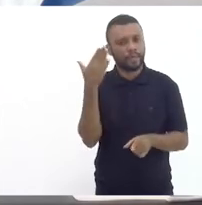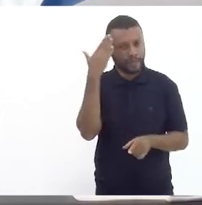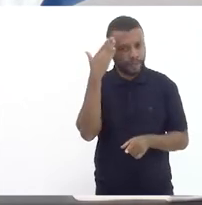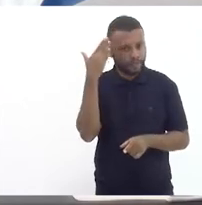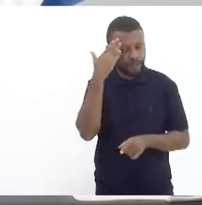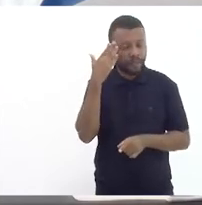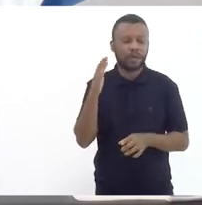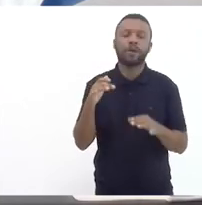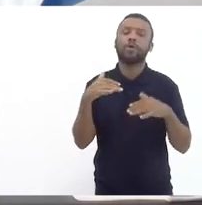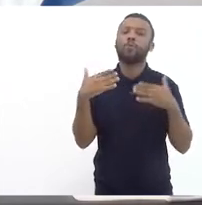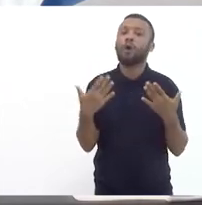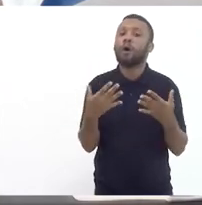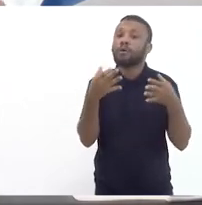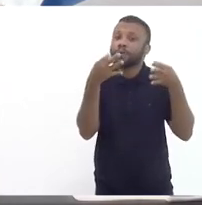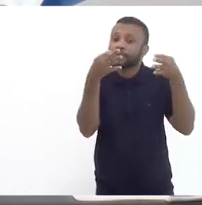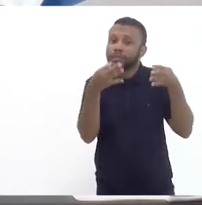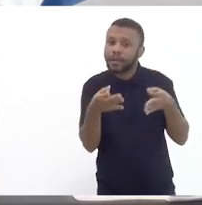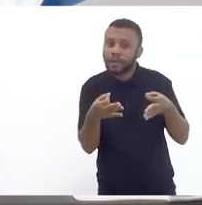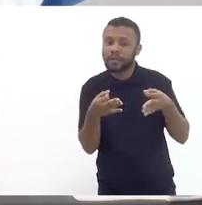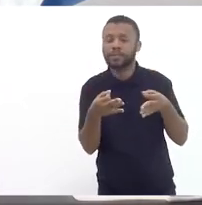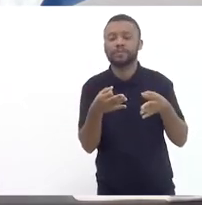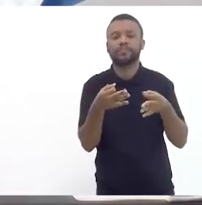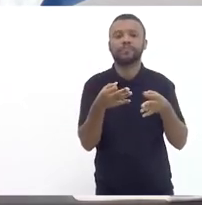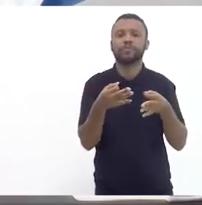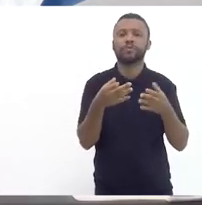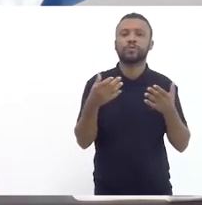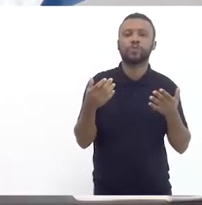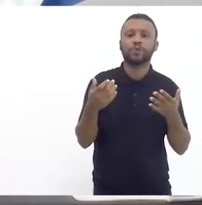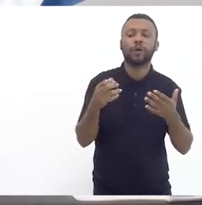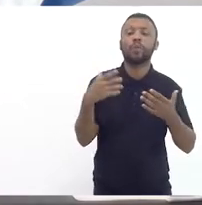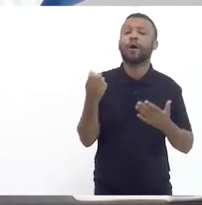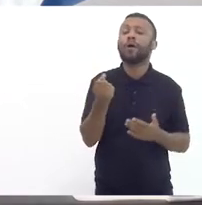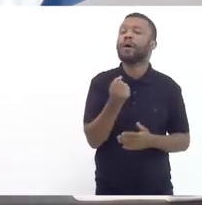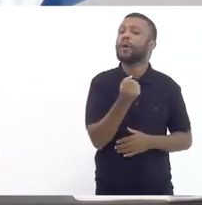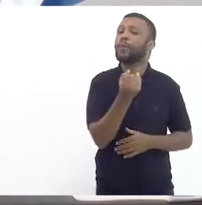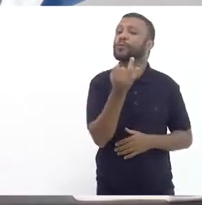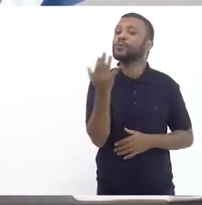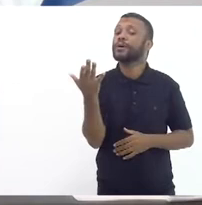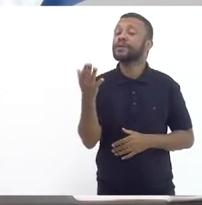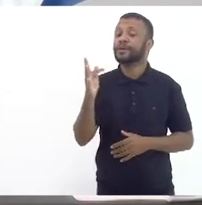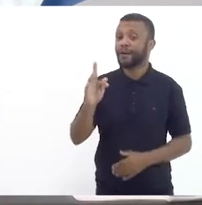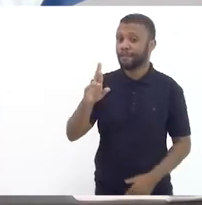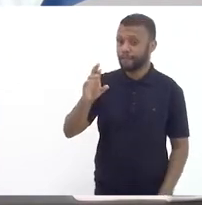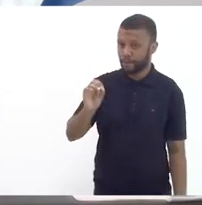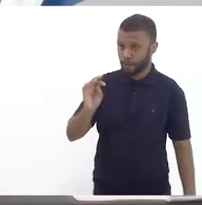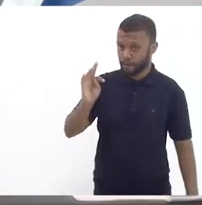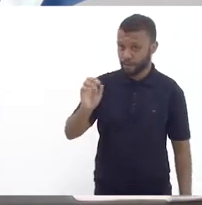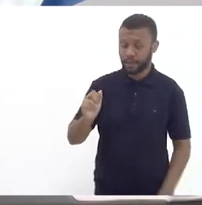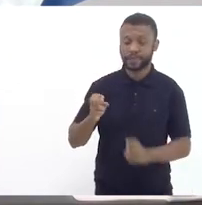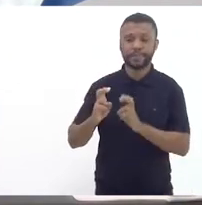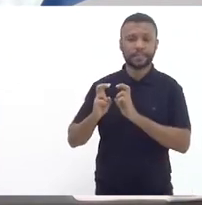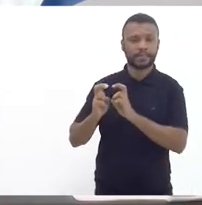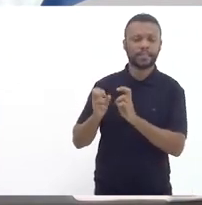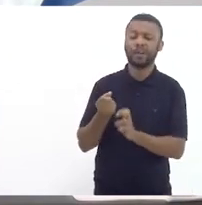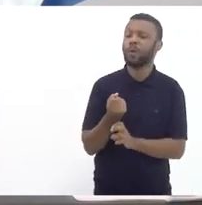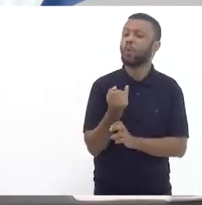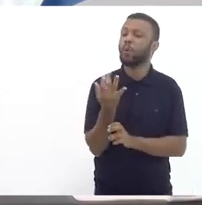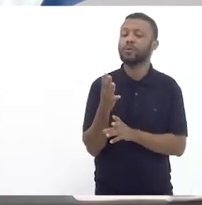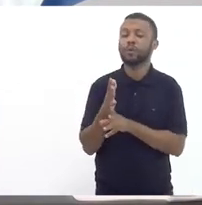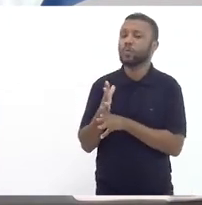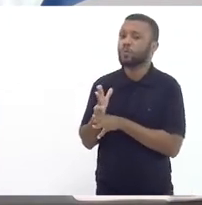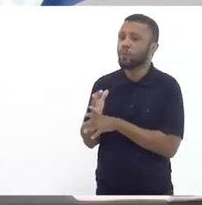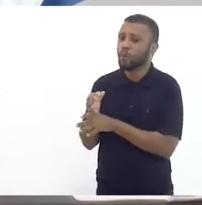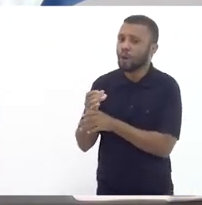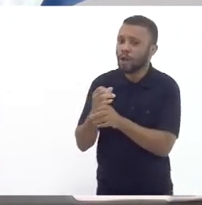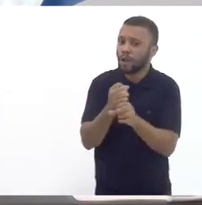qual é exatamente, da Supervia da Getransp, qual é o estado da frota de trens. Não é? Quantos trens ao todo,